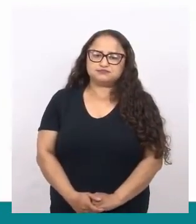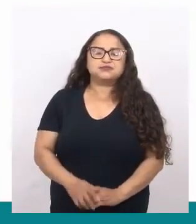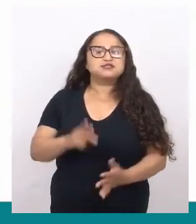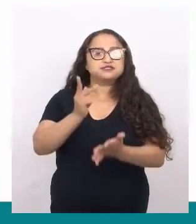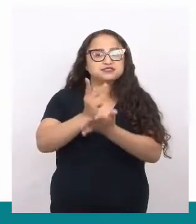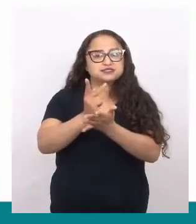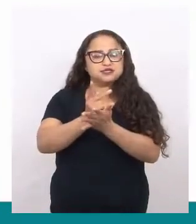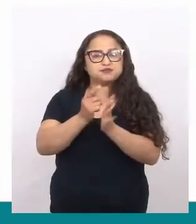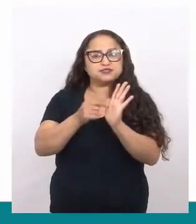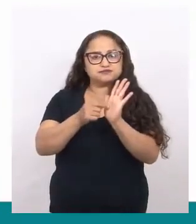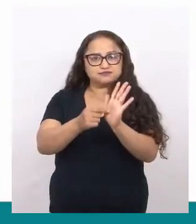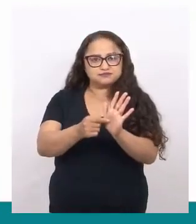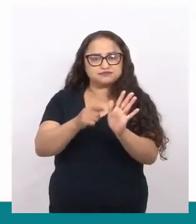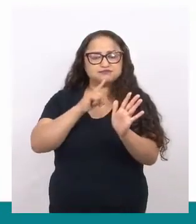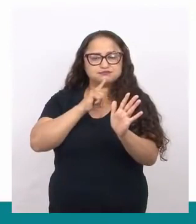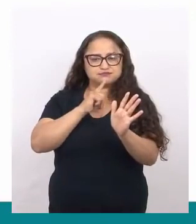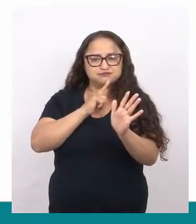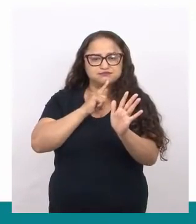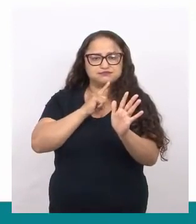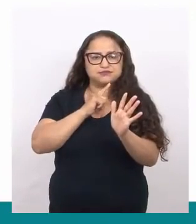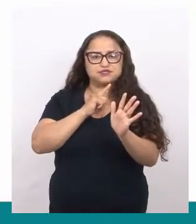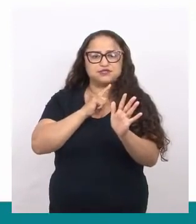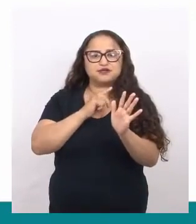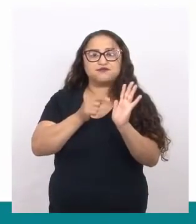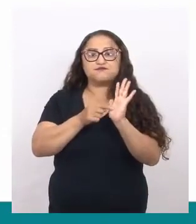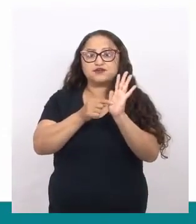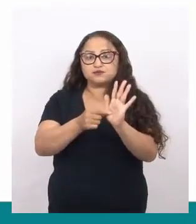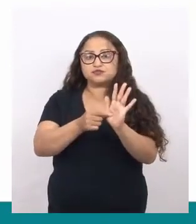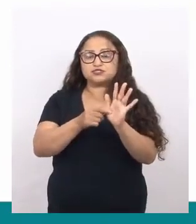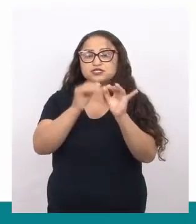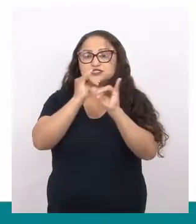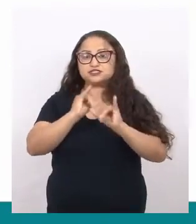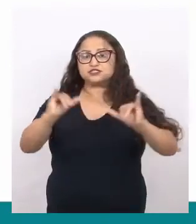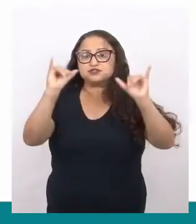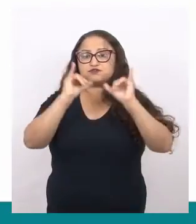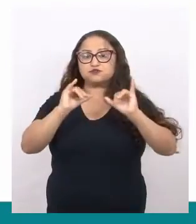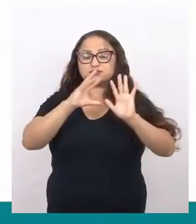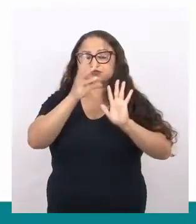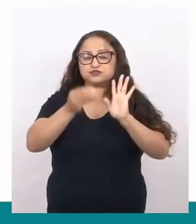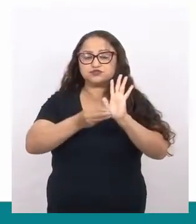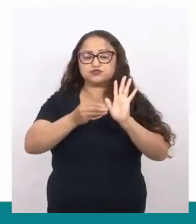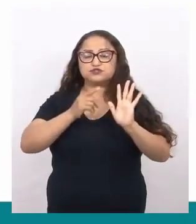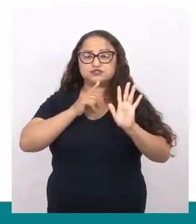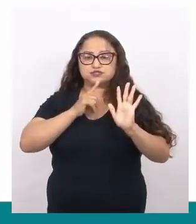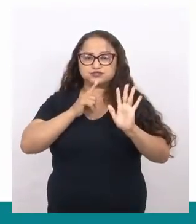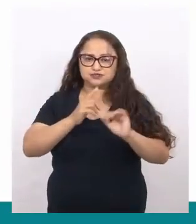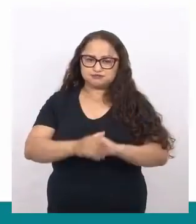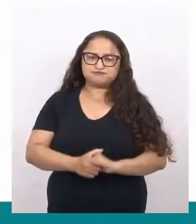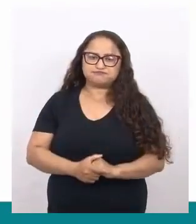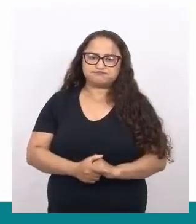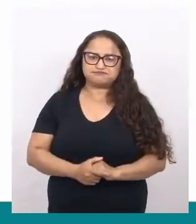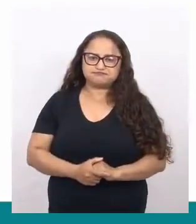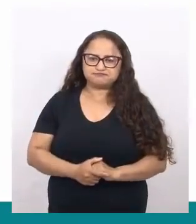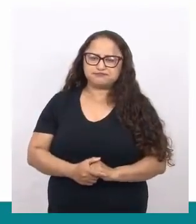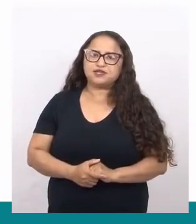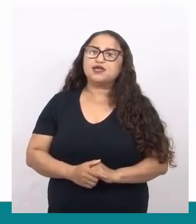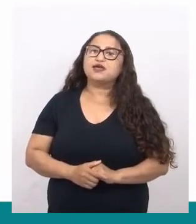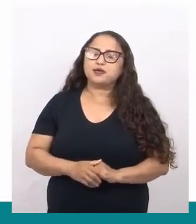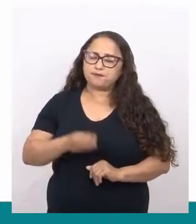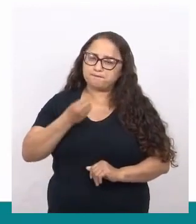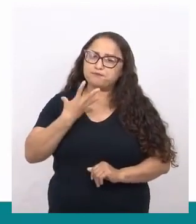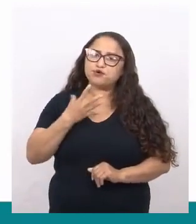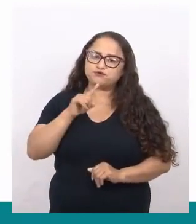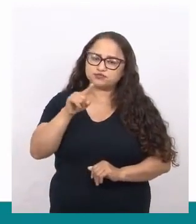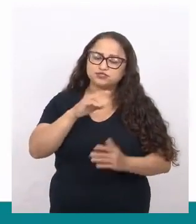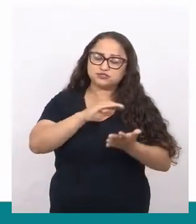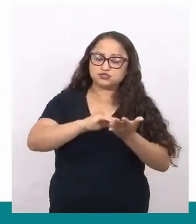abrirem no detalhe, vai apresentar para vocês todas as informações das turmas disponíveis aí. Então, vai ser possível vocês excluírem.